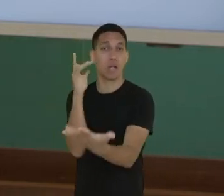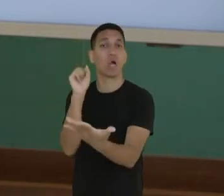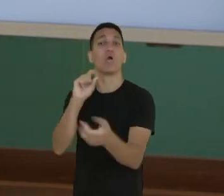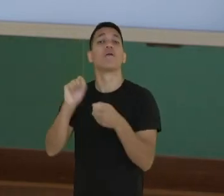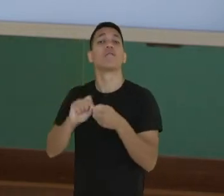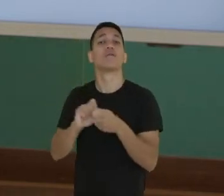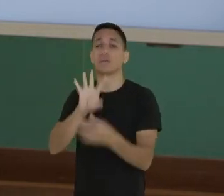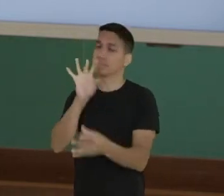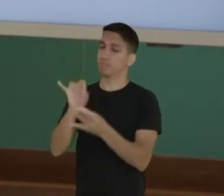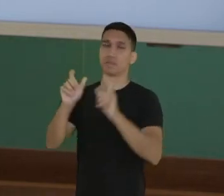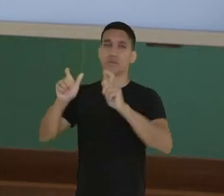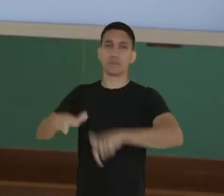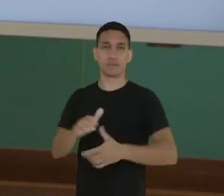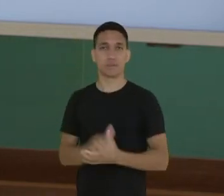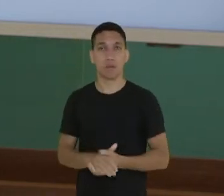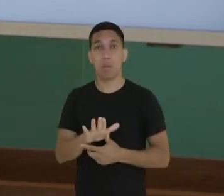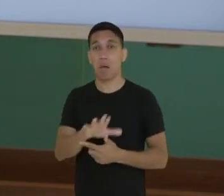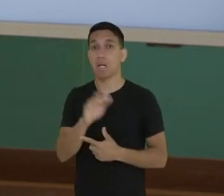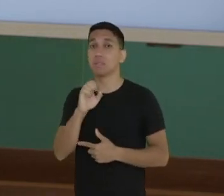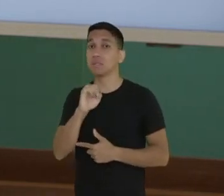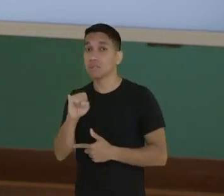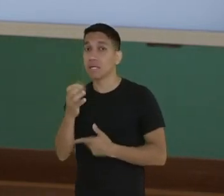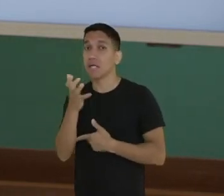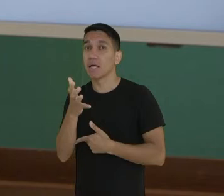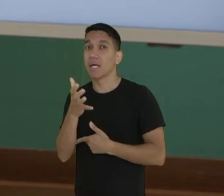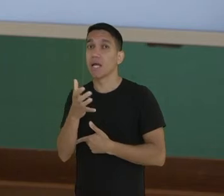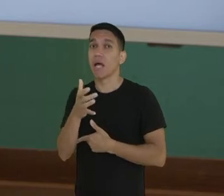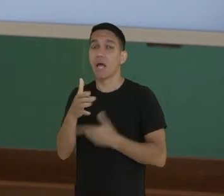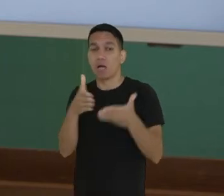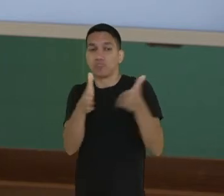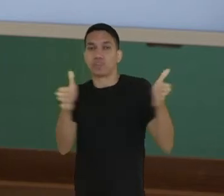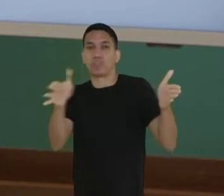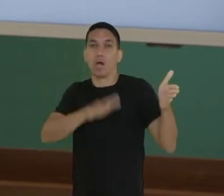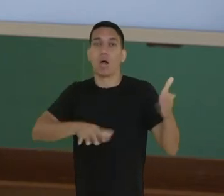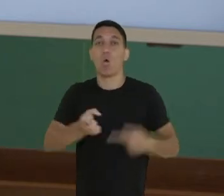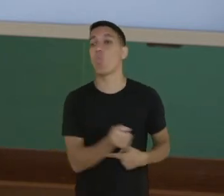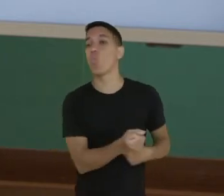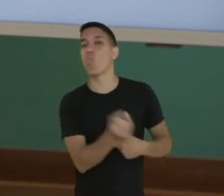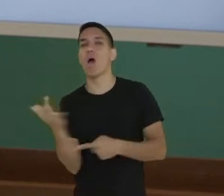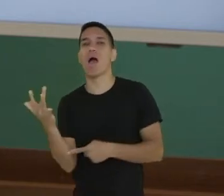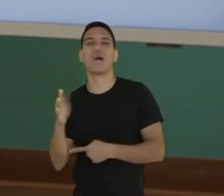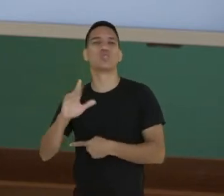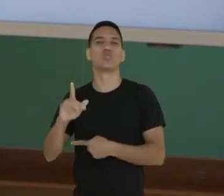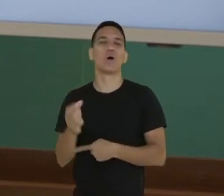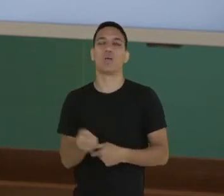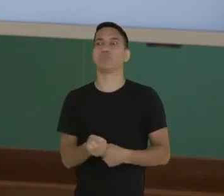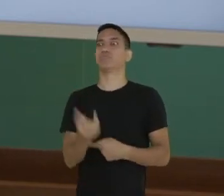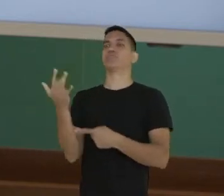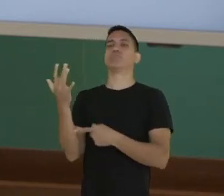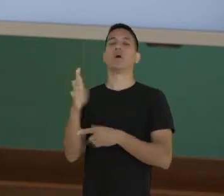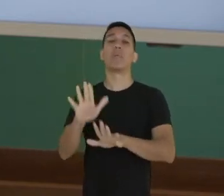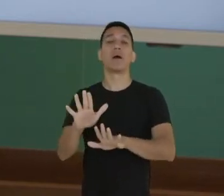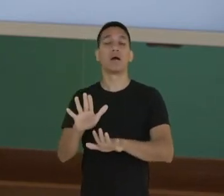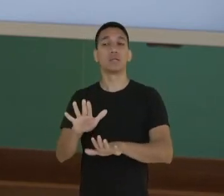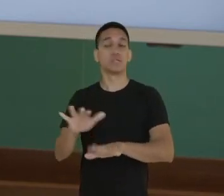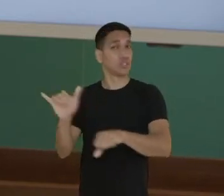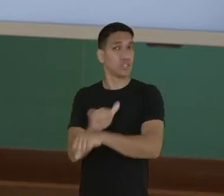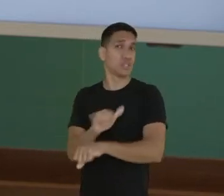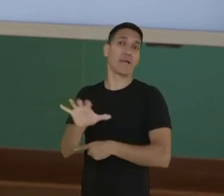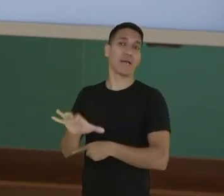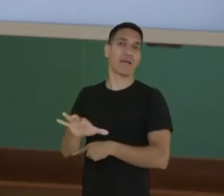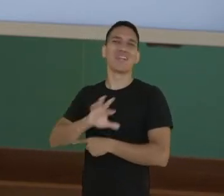muito local, mas se você for analisar em âmbito, né, quantidade, ela não produz muito. Mas o segredo está aí. Não